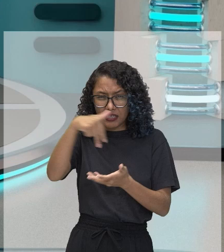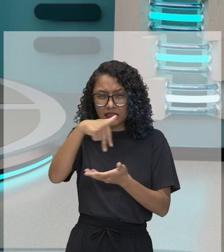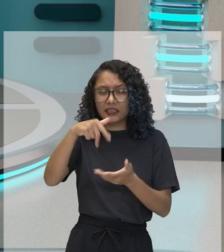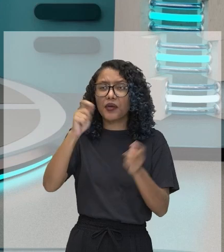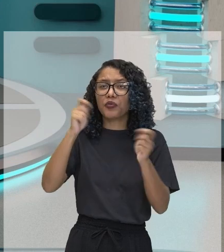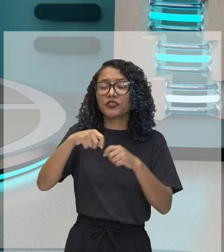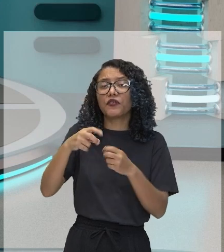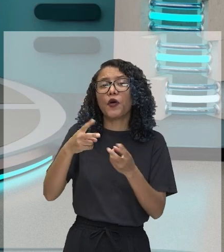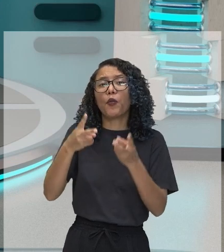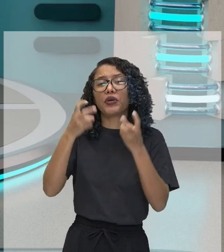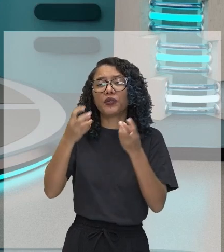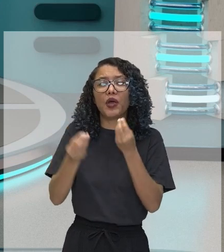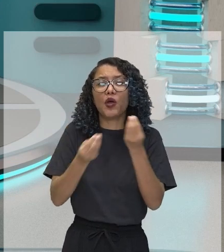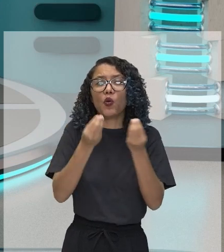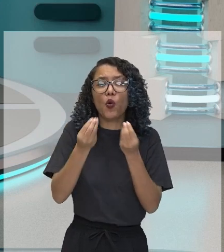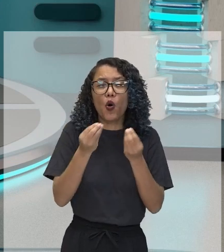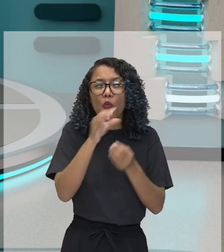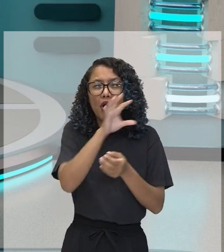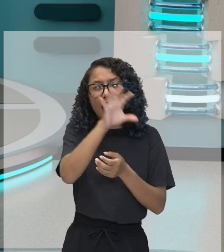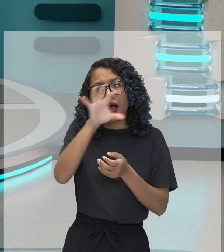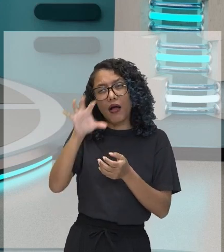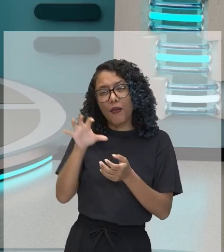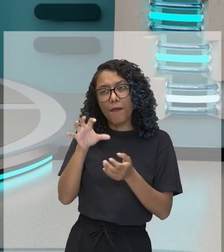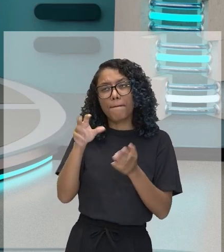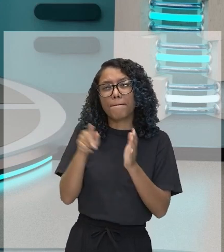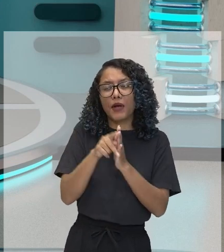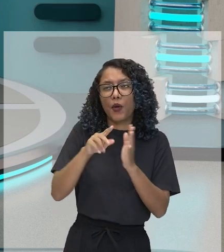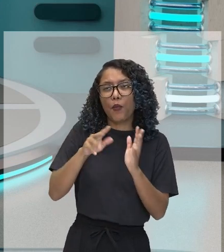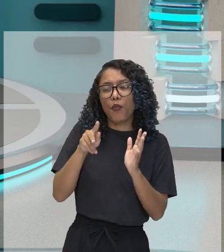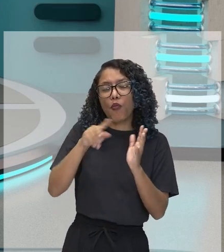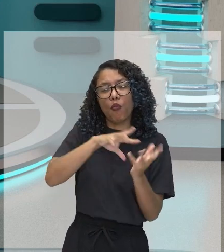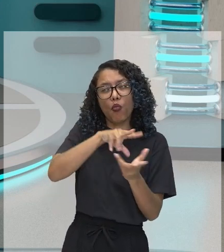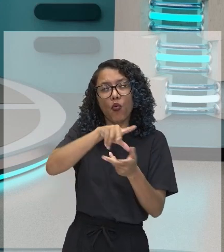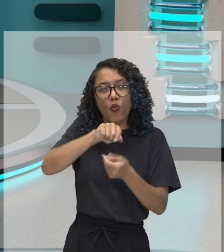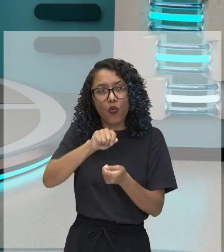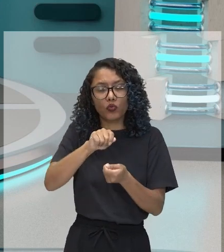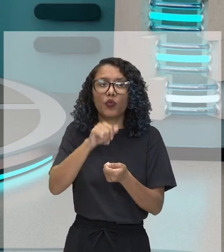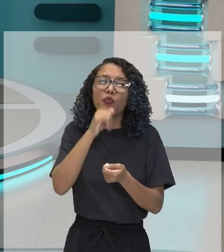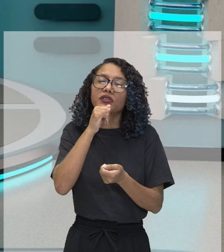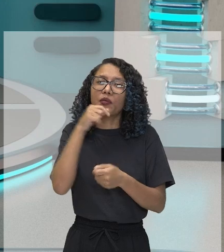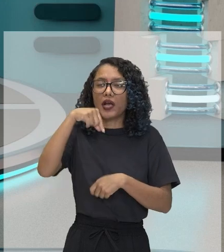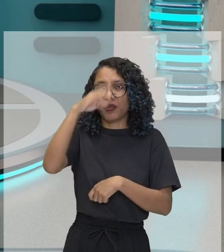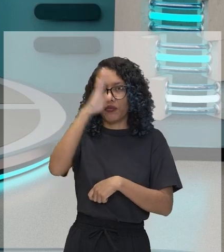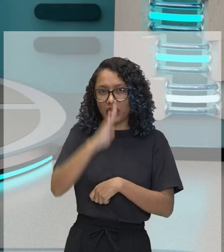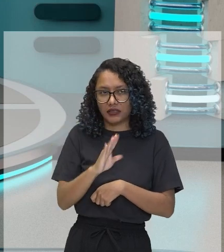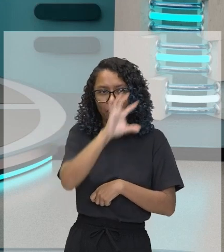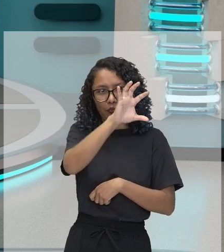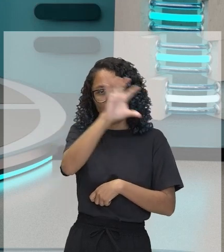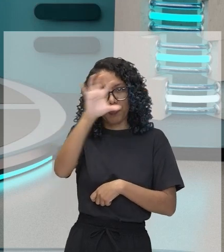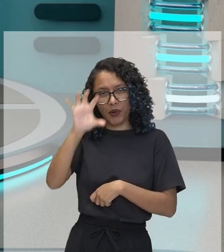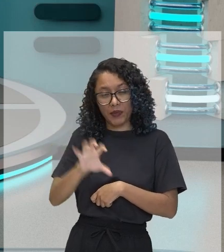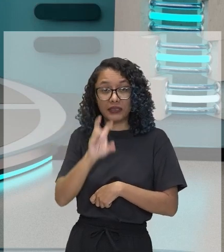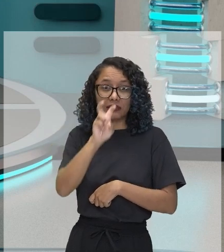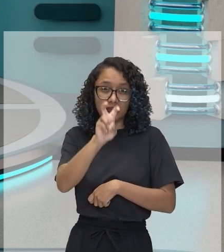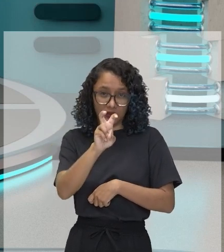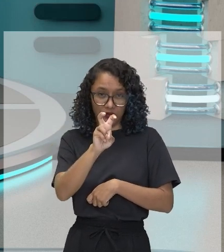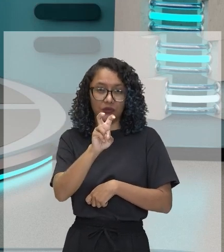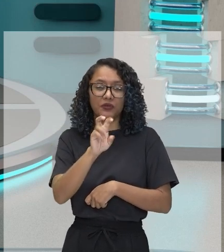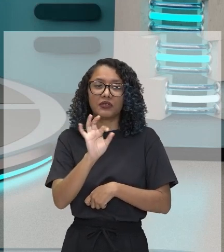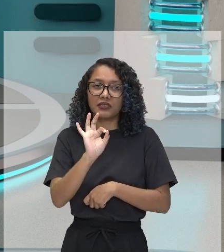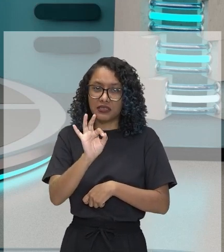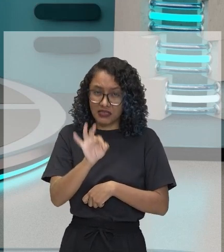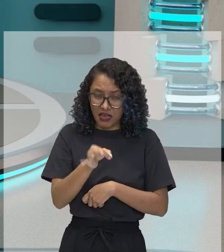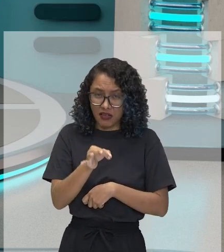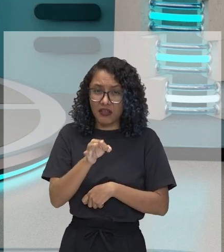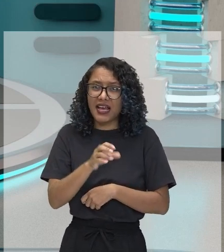Por exemplo, no Brasil nós temos 5 regiões e cada uma representa uma